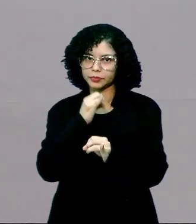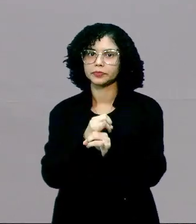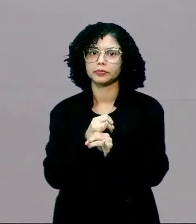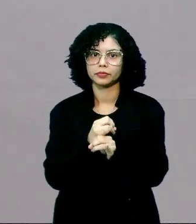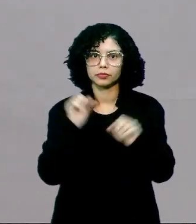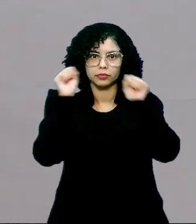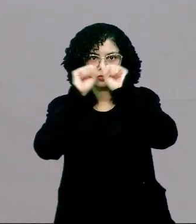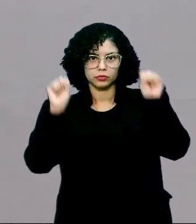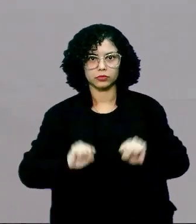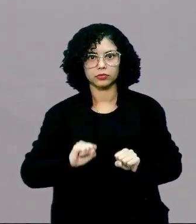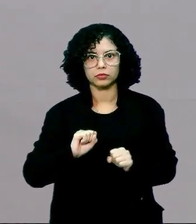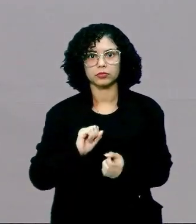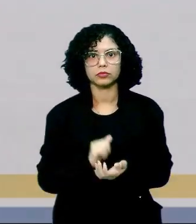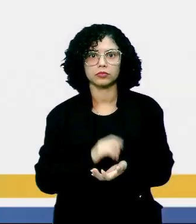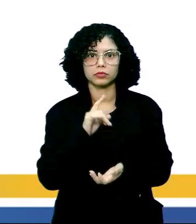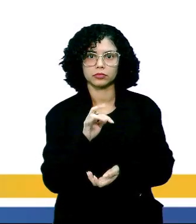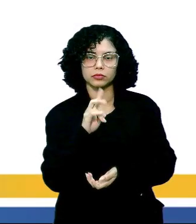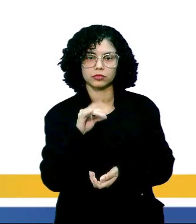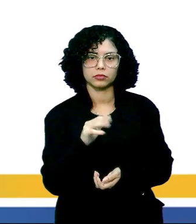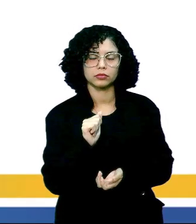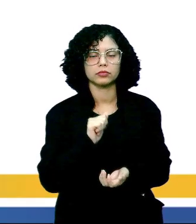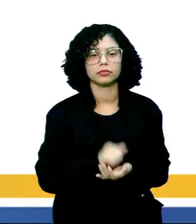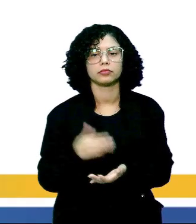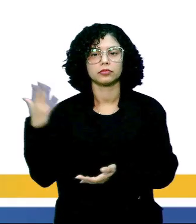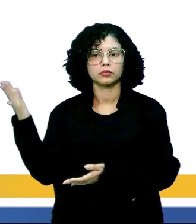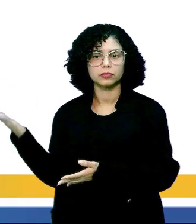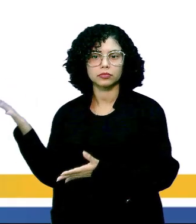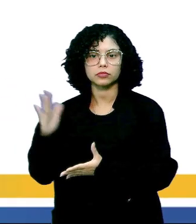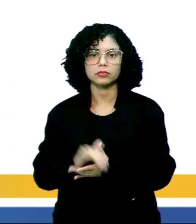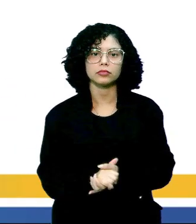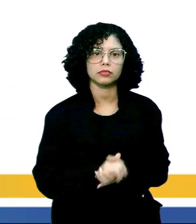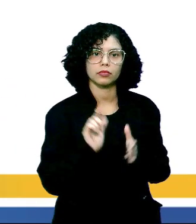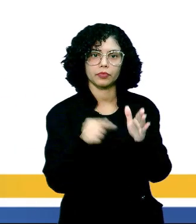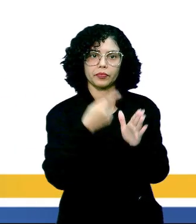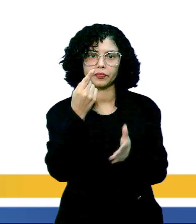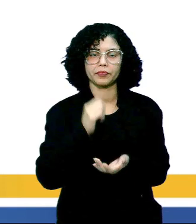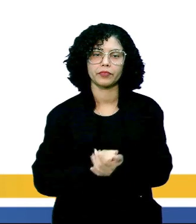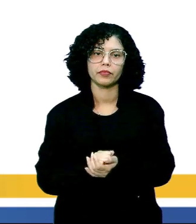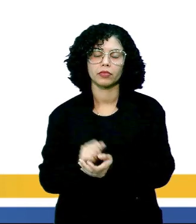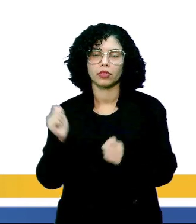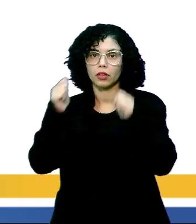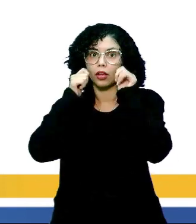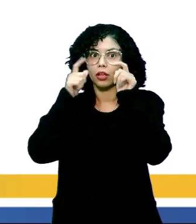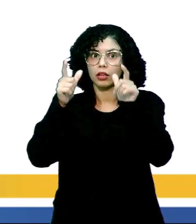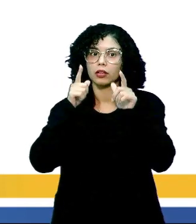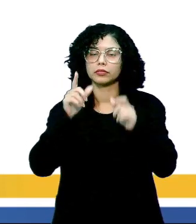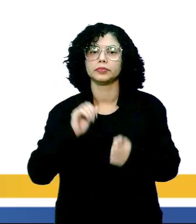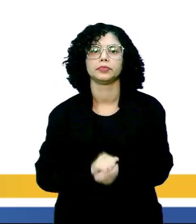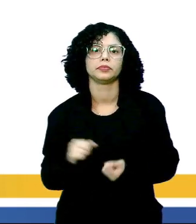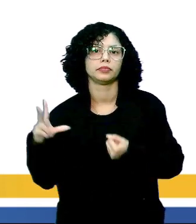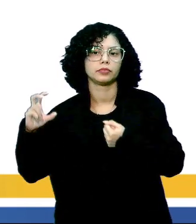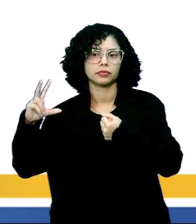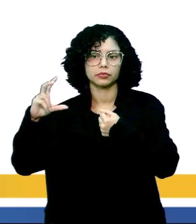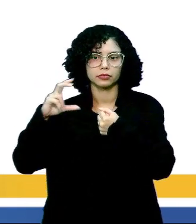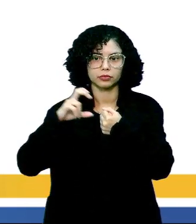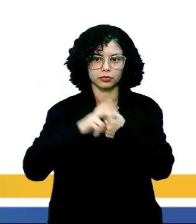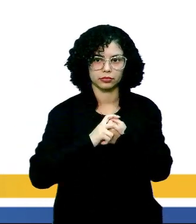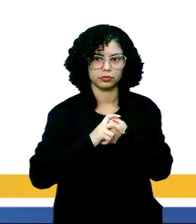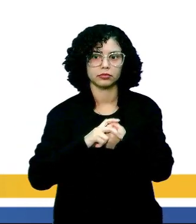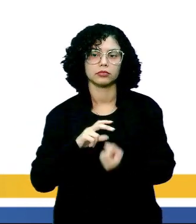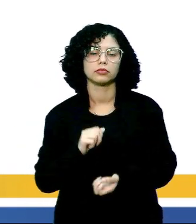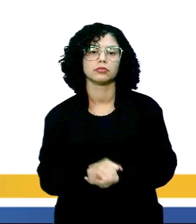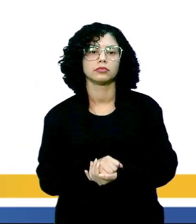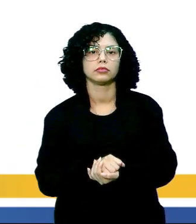no sistema do dispositivo de vocês, ok? O primeiro nós temos Virus Alert, nós